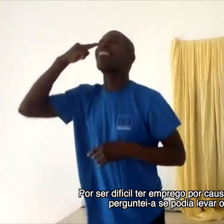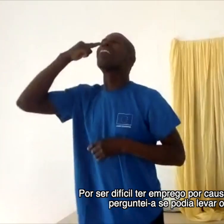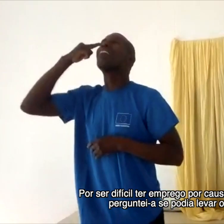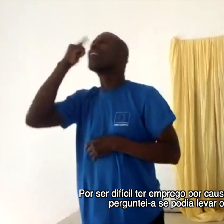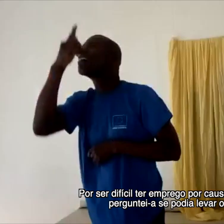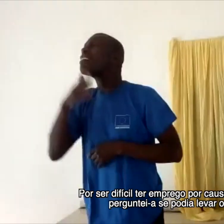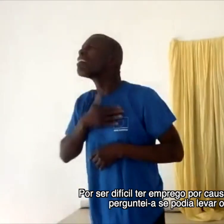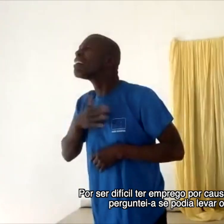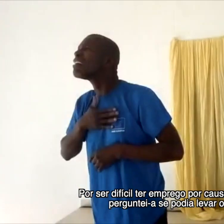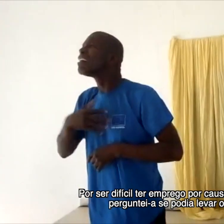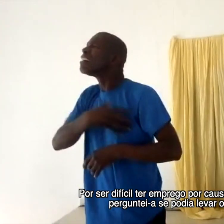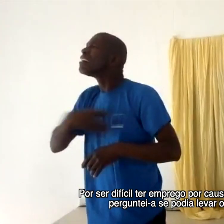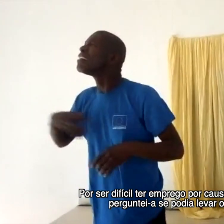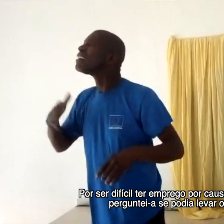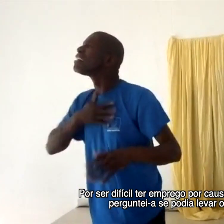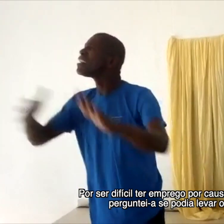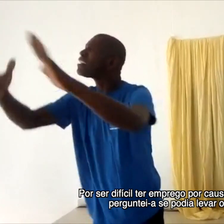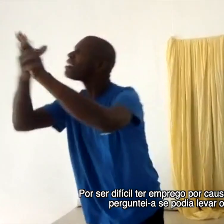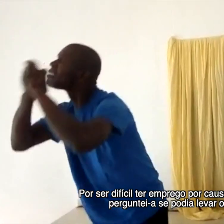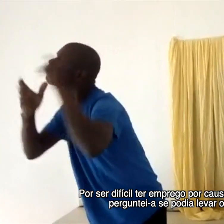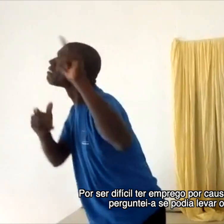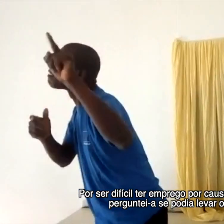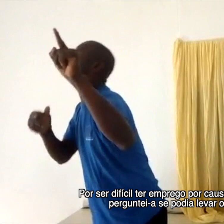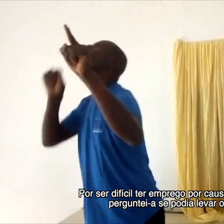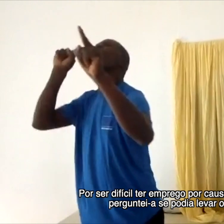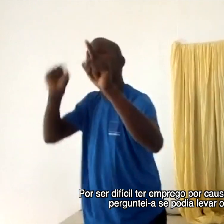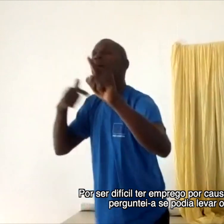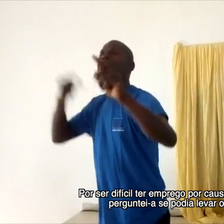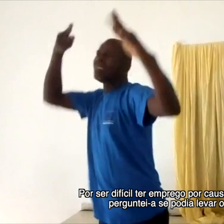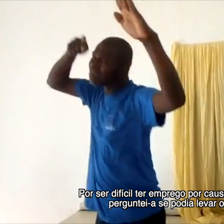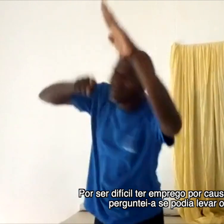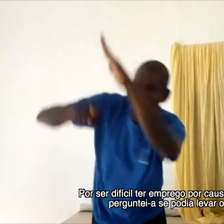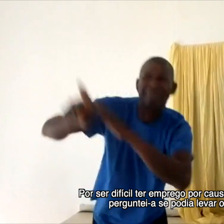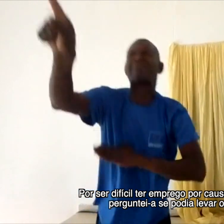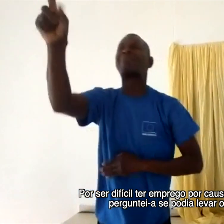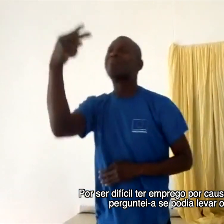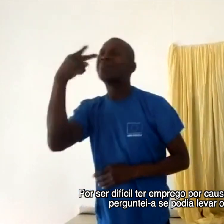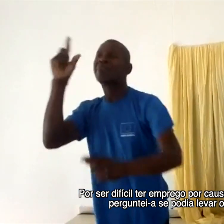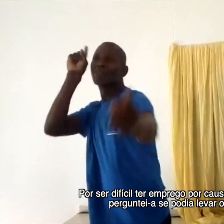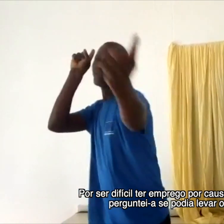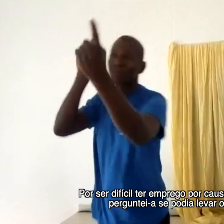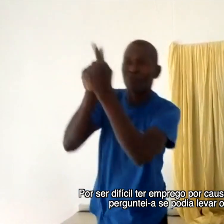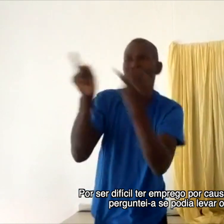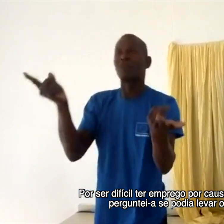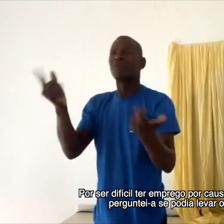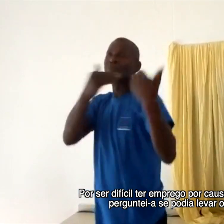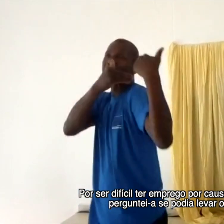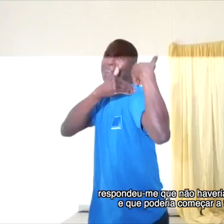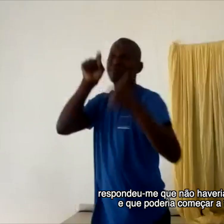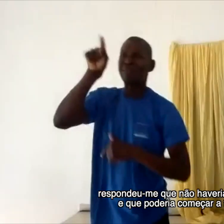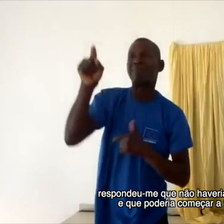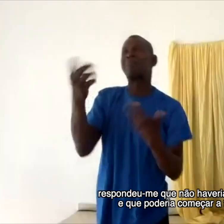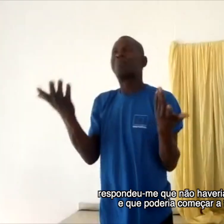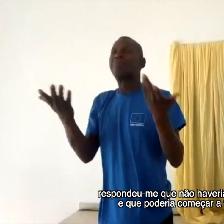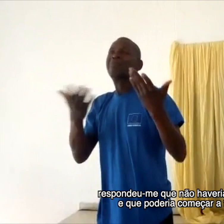difícil encontrar um emprego por causa da comunicação, perguntei se podia levar o meu